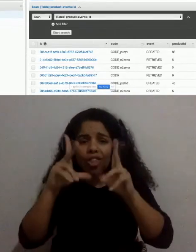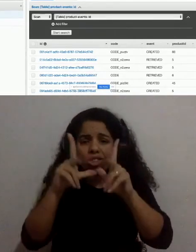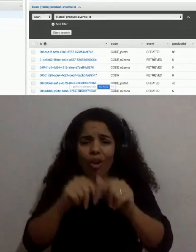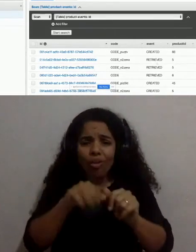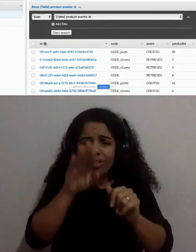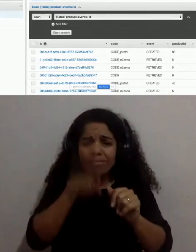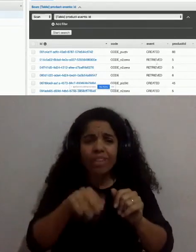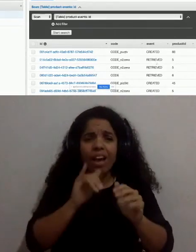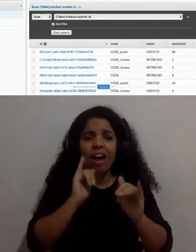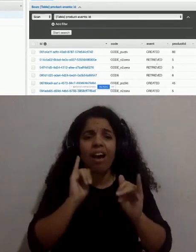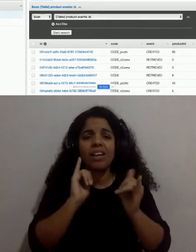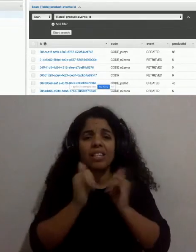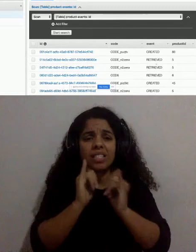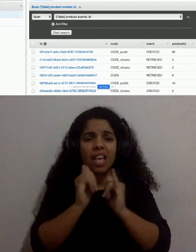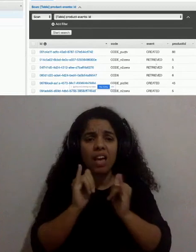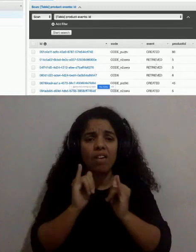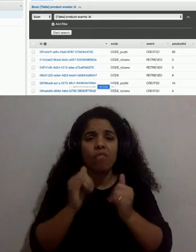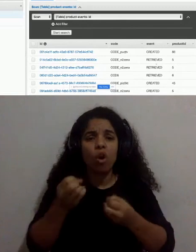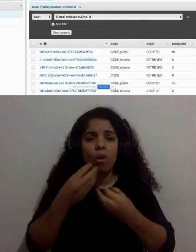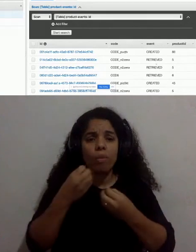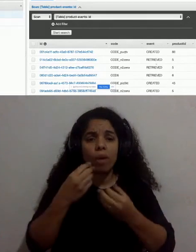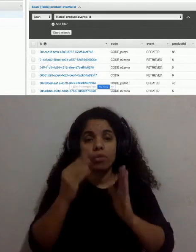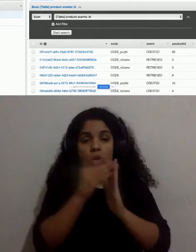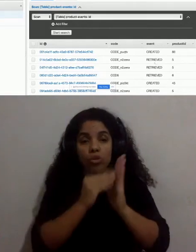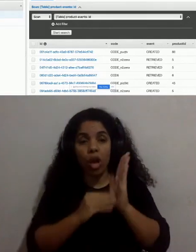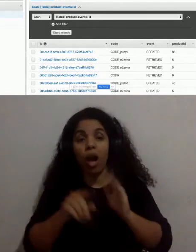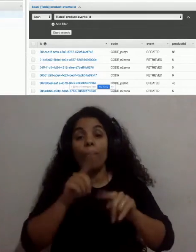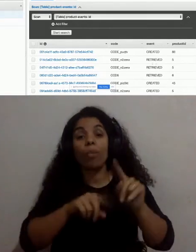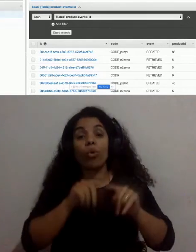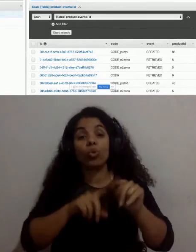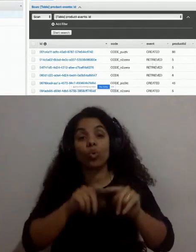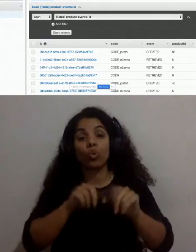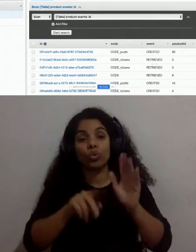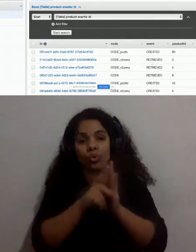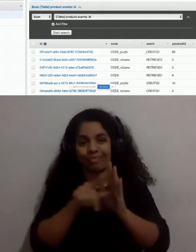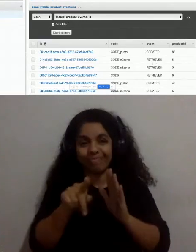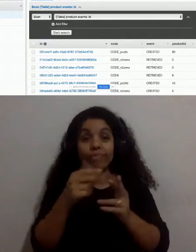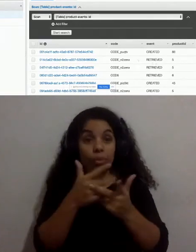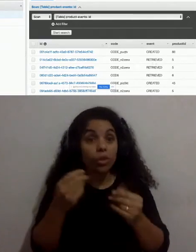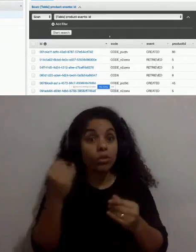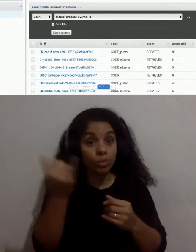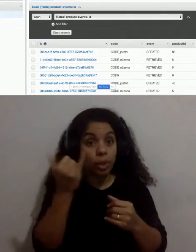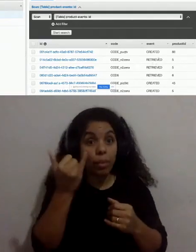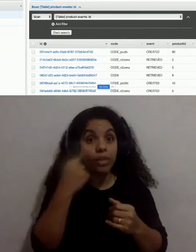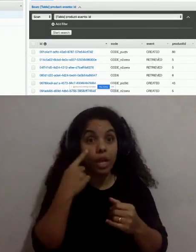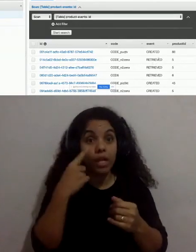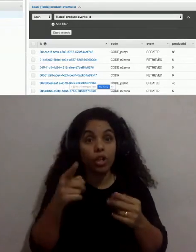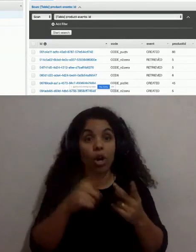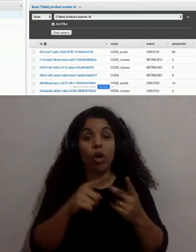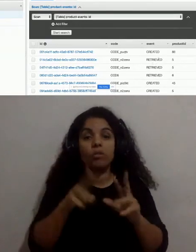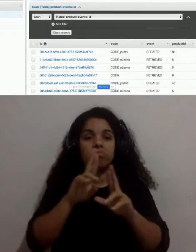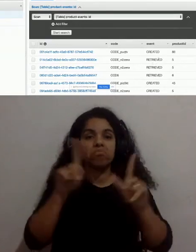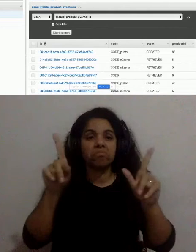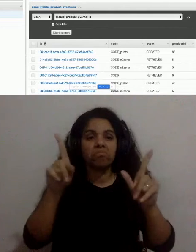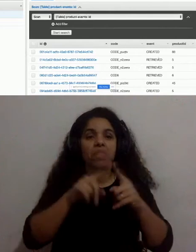informações relacionadas ao produto. Ó, uma coisa muito importante e bem diferente.